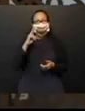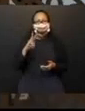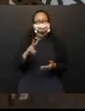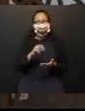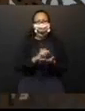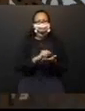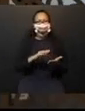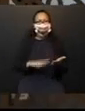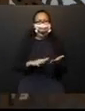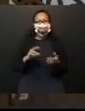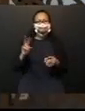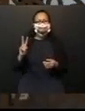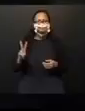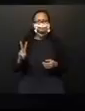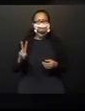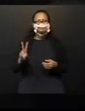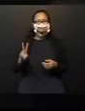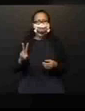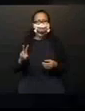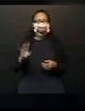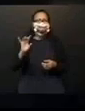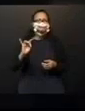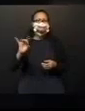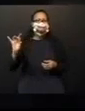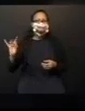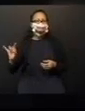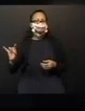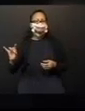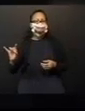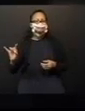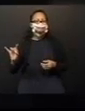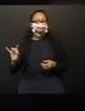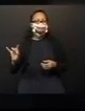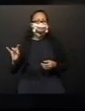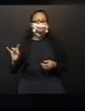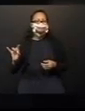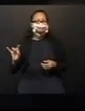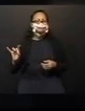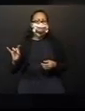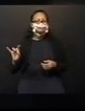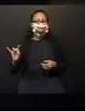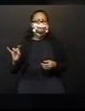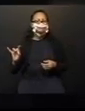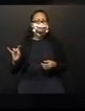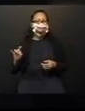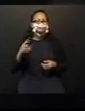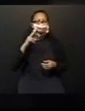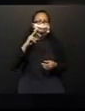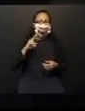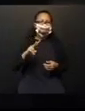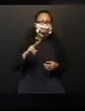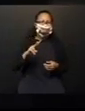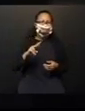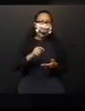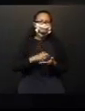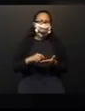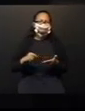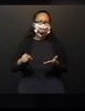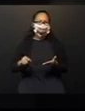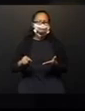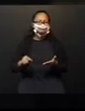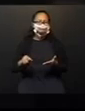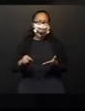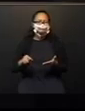A 2 está assim. Em cada item, assinale a alternativa correta. Então,